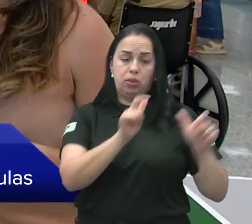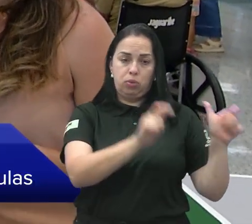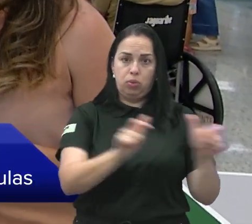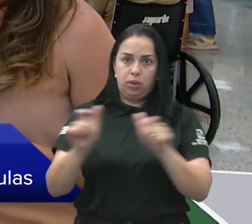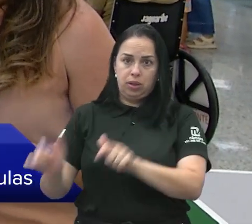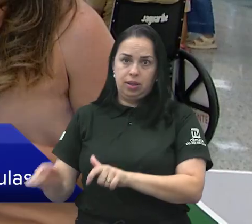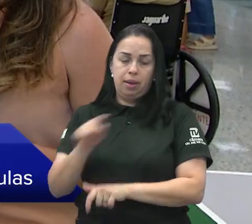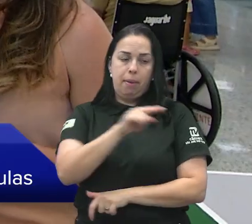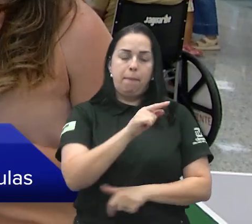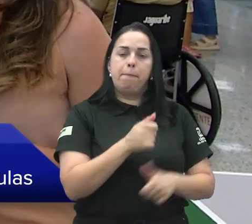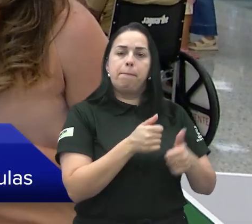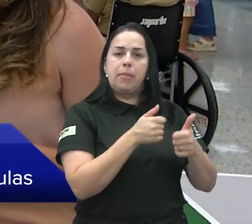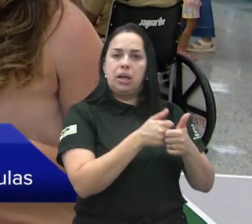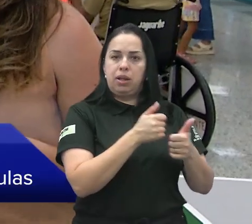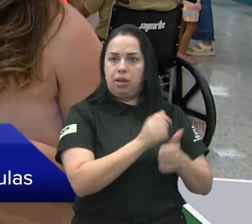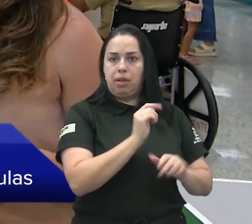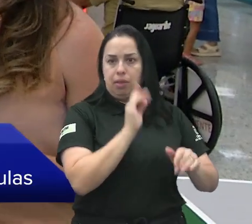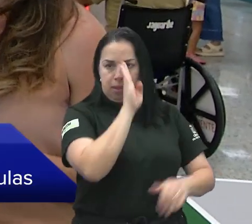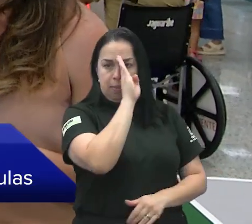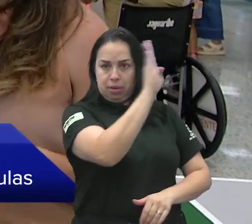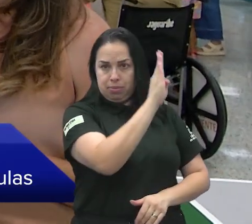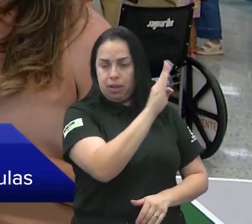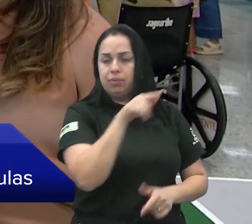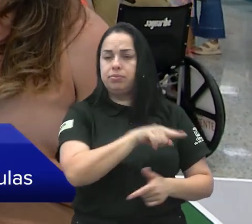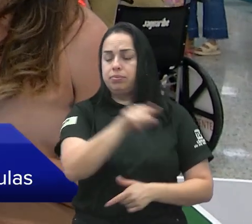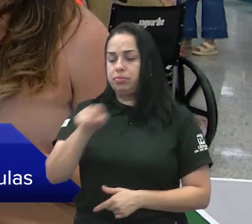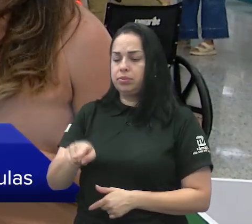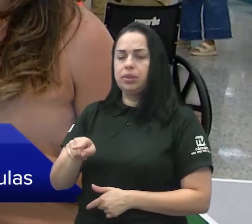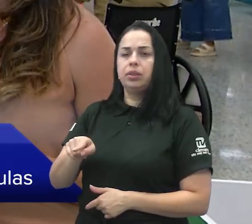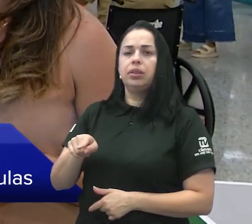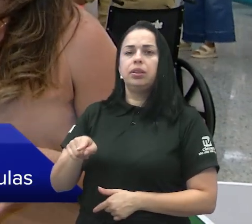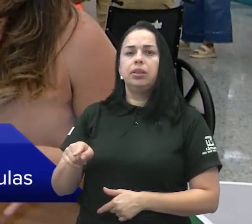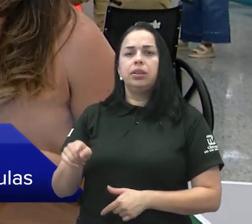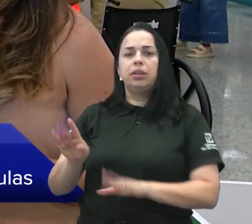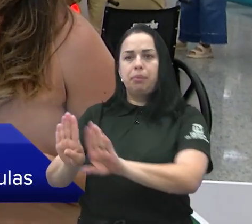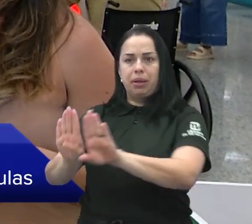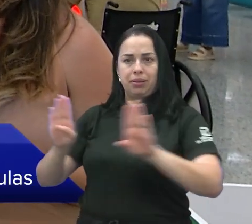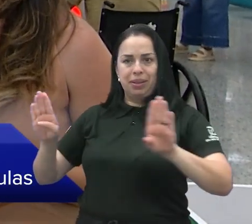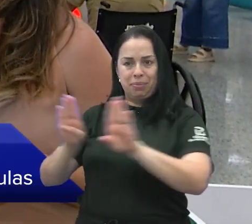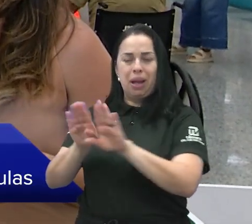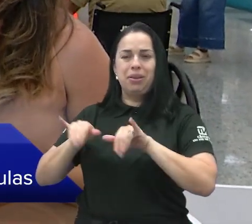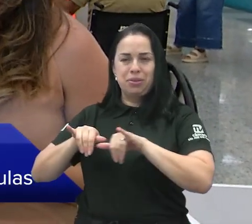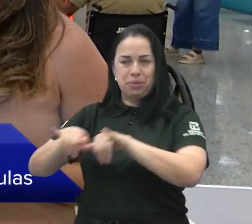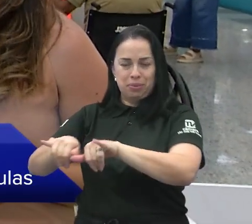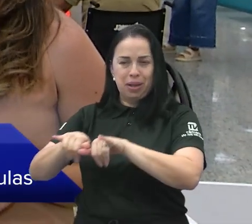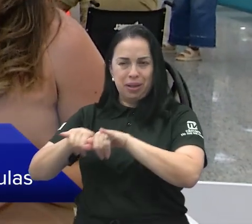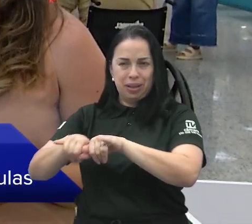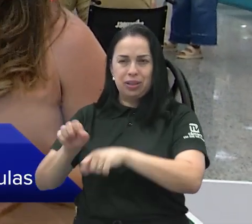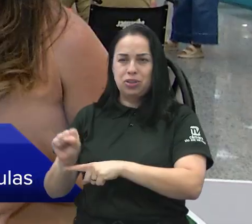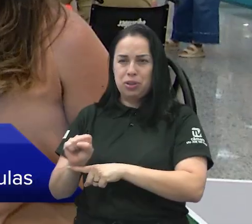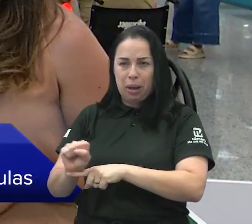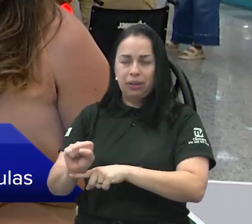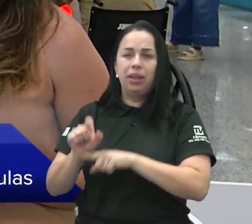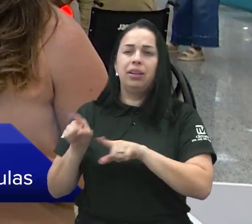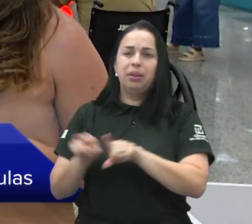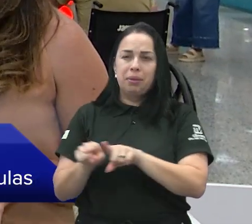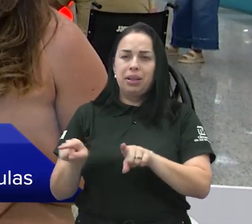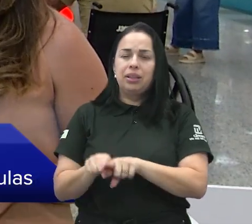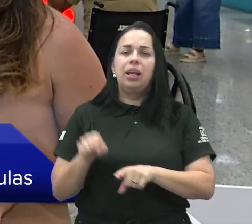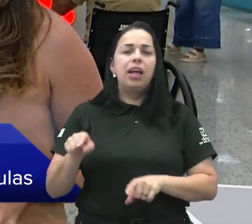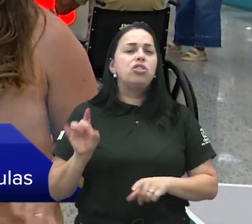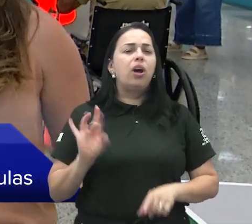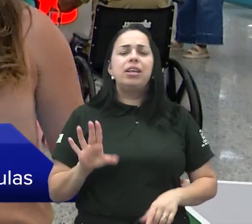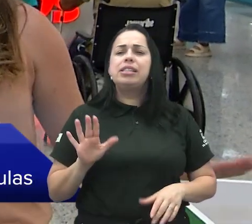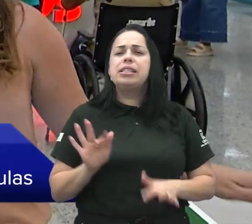temos 2 pontos de arrecadação, na portaria principal aqui perto da Pernambucanas e na portaria em frente ao Chibata. Então a dinâmica é muito simples, é